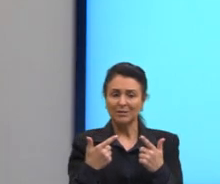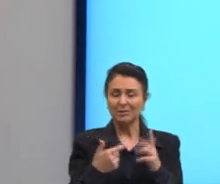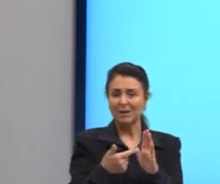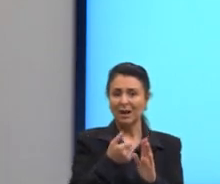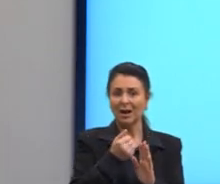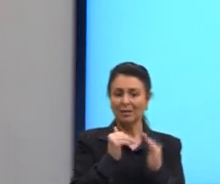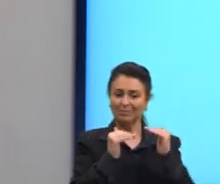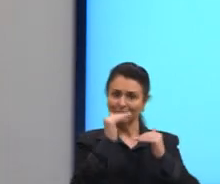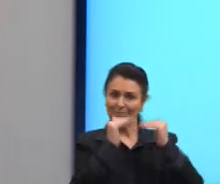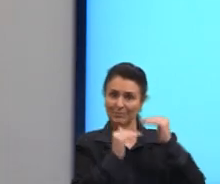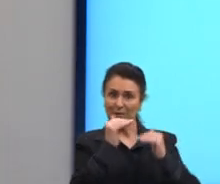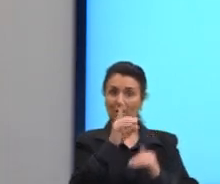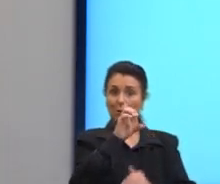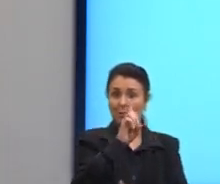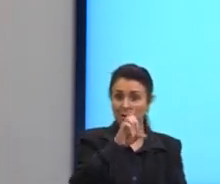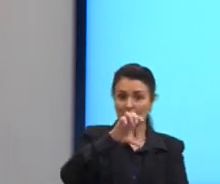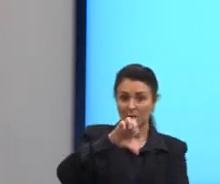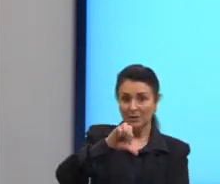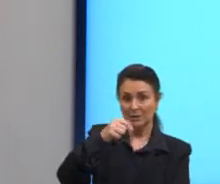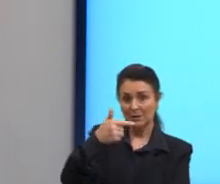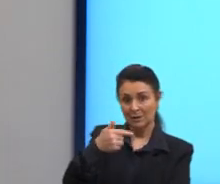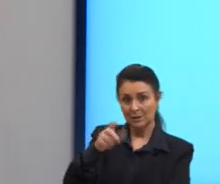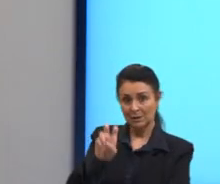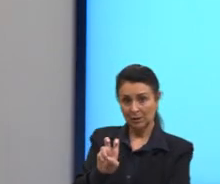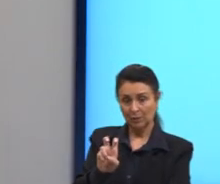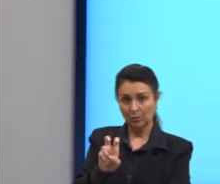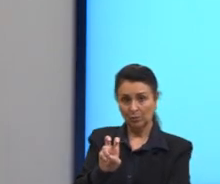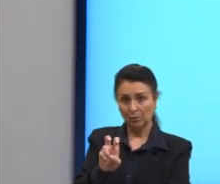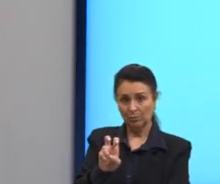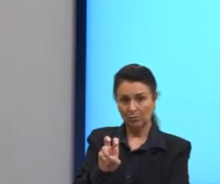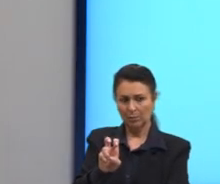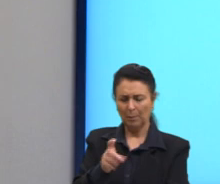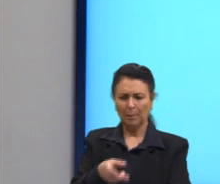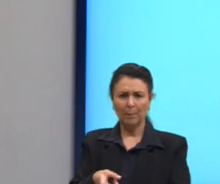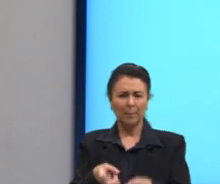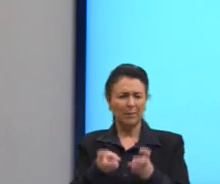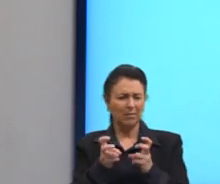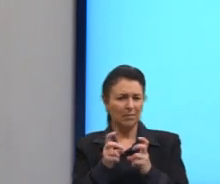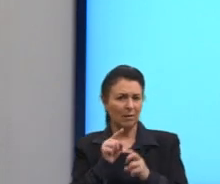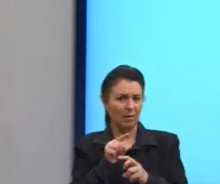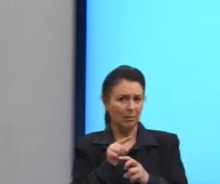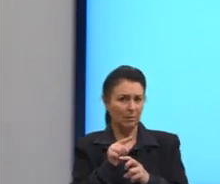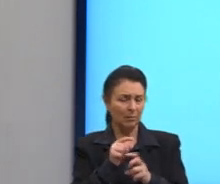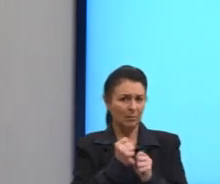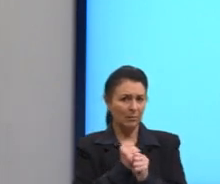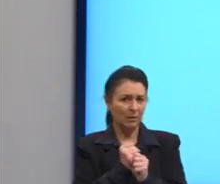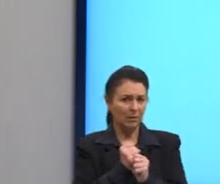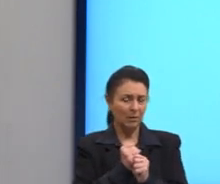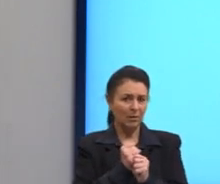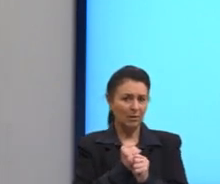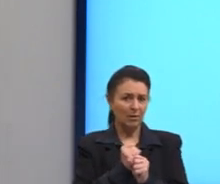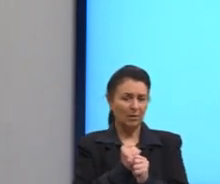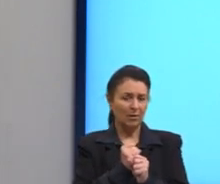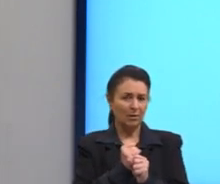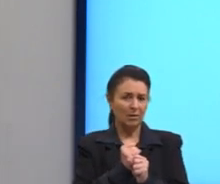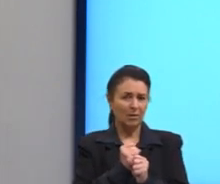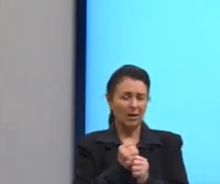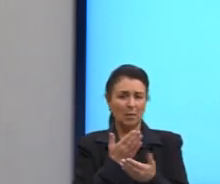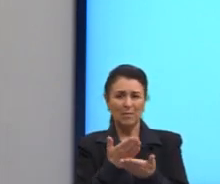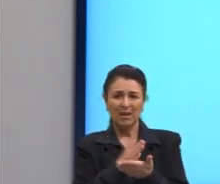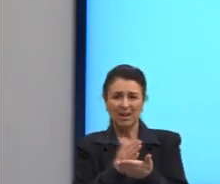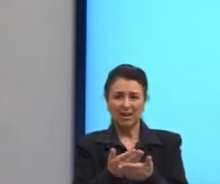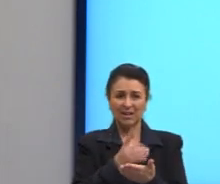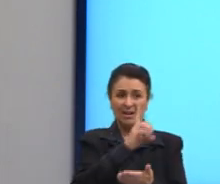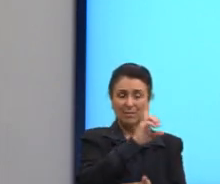em 1975 notem que em 1975 é bem entre